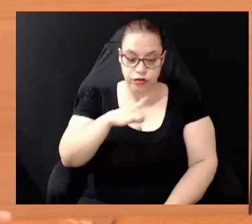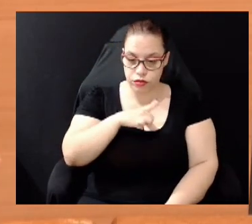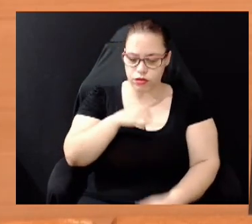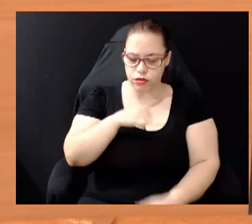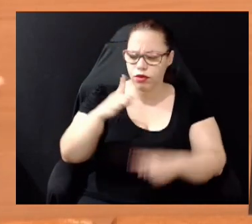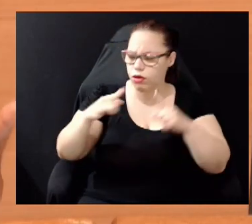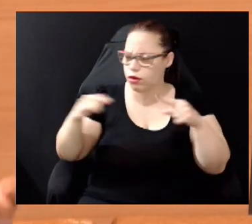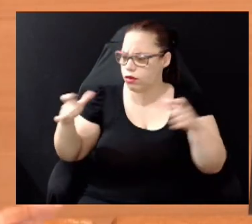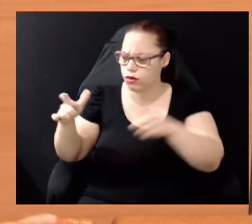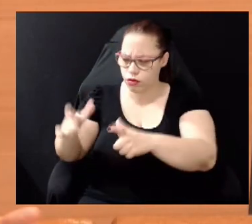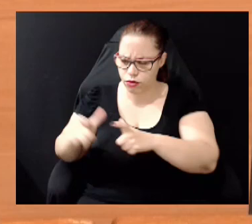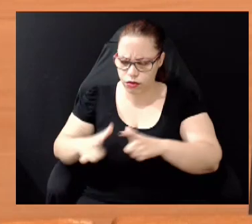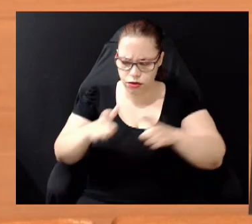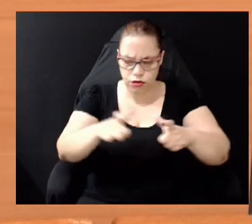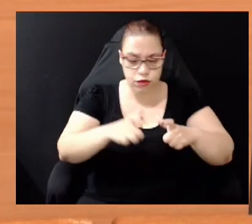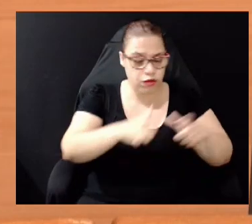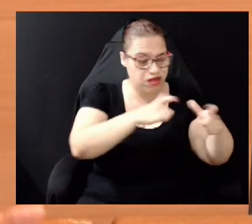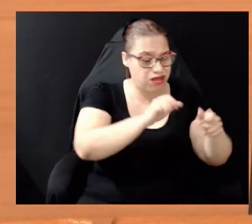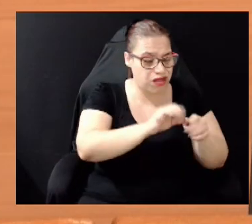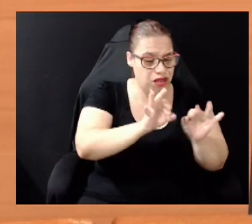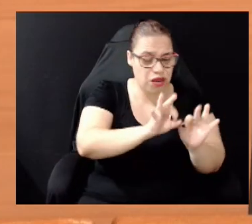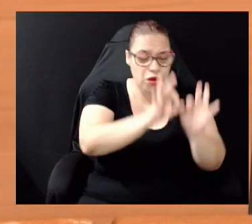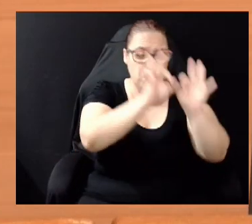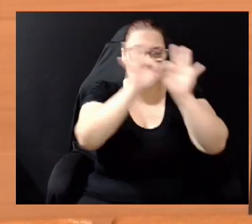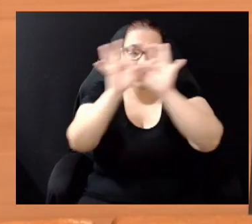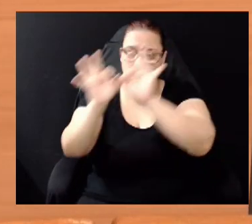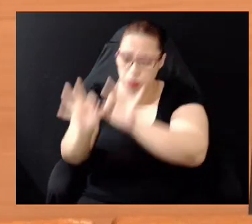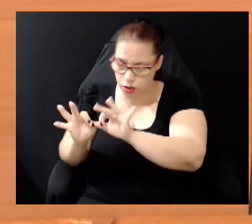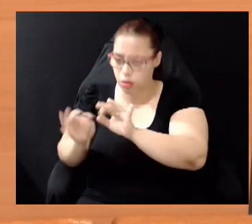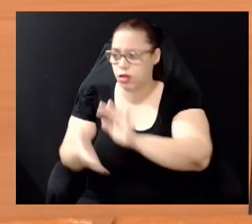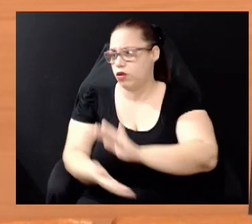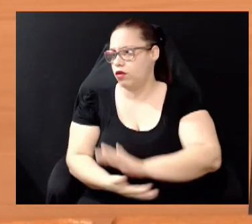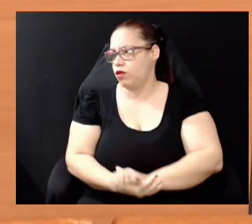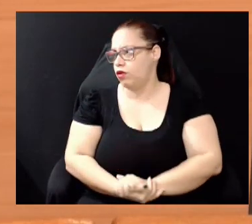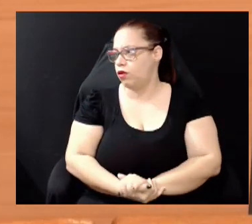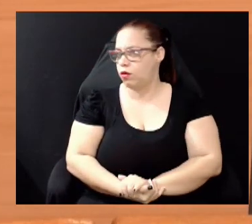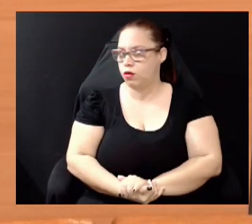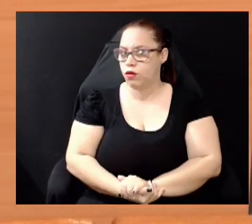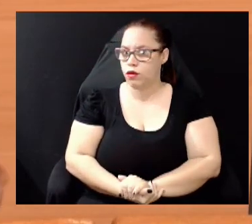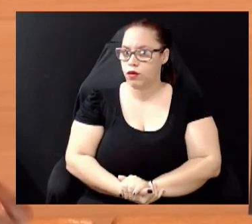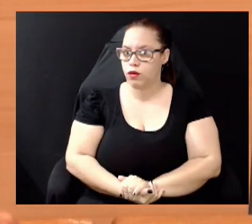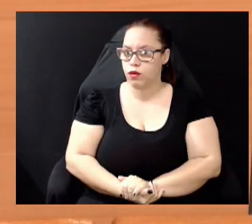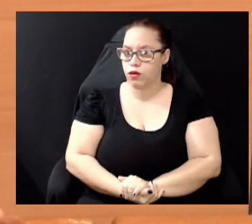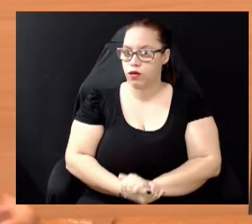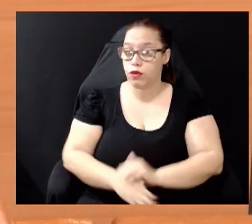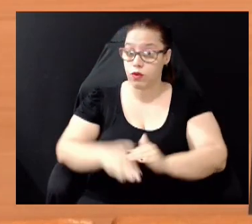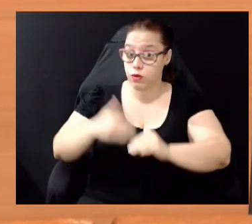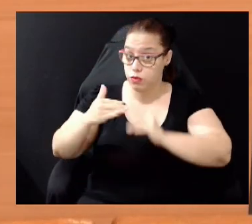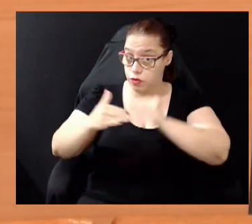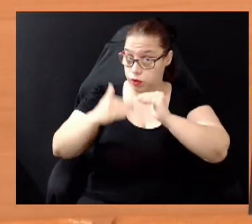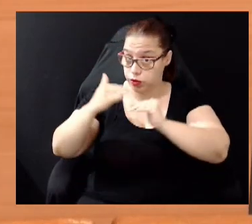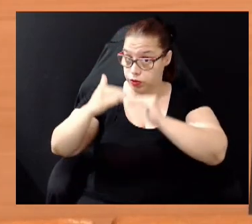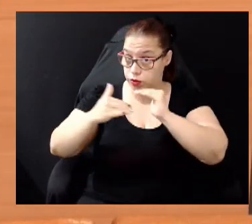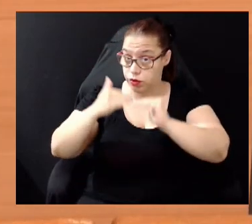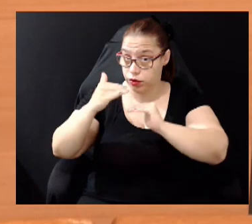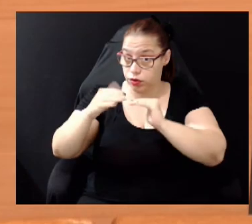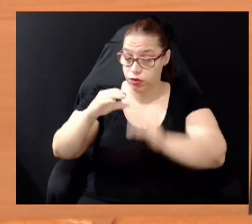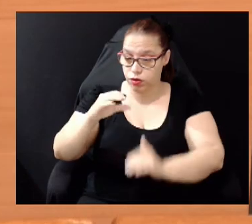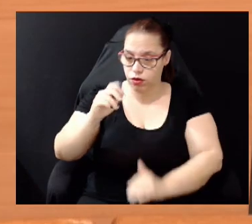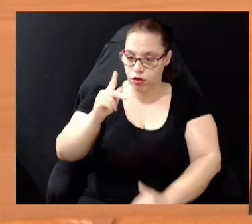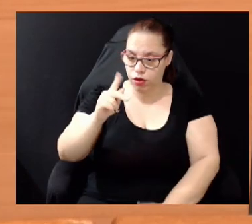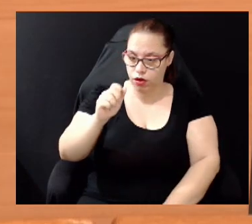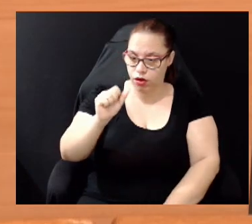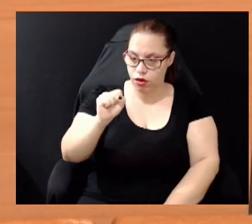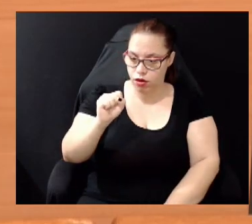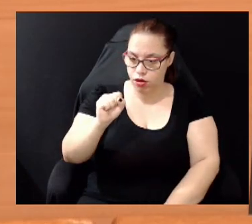espaços, né, que fazem acompanhamento, né, então a gente tem processos que passam pelo CAPS, tanto que são ali